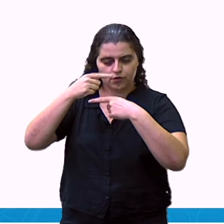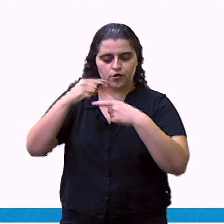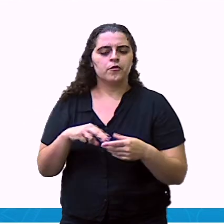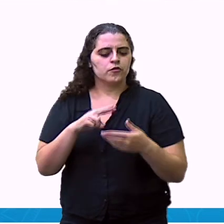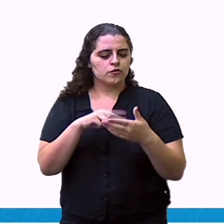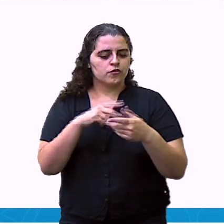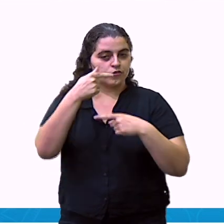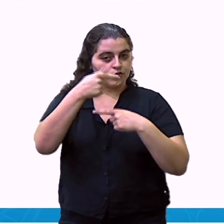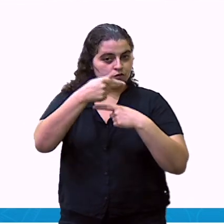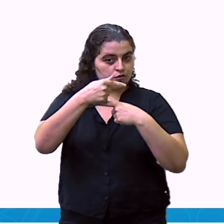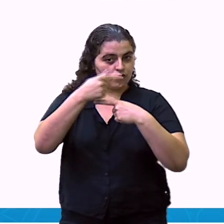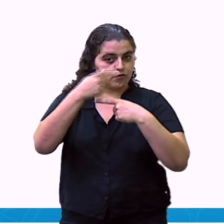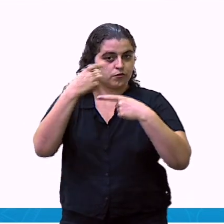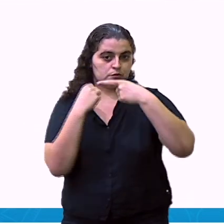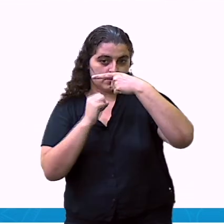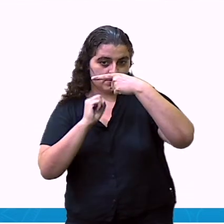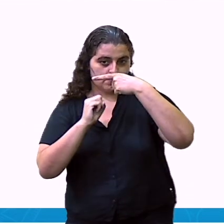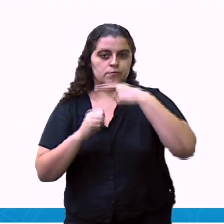fazemos a leitura?